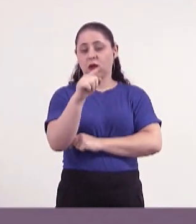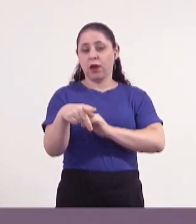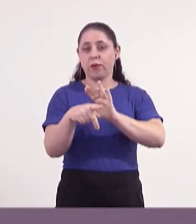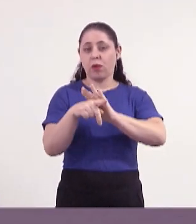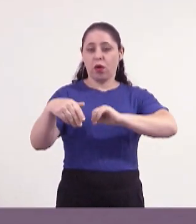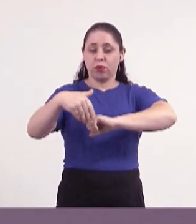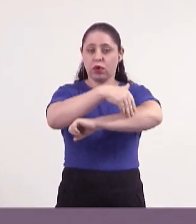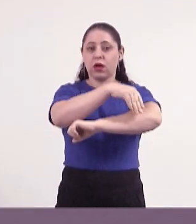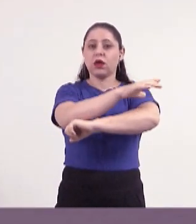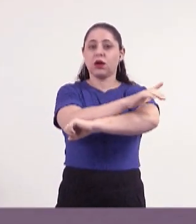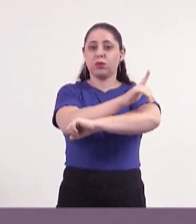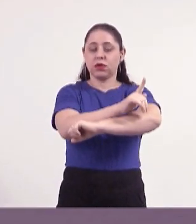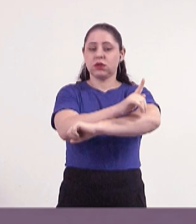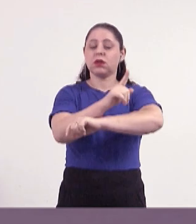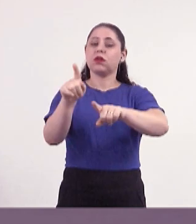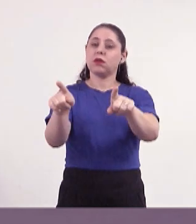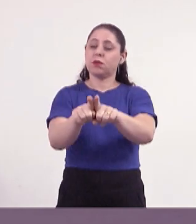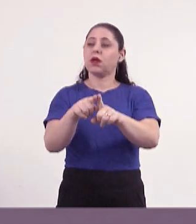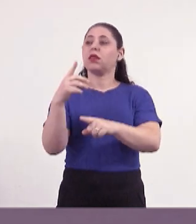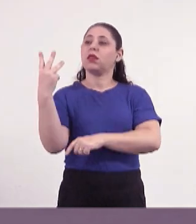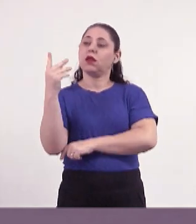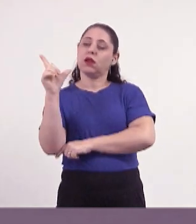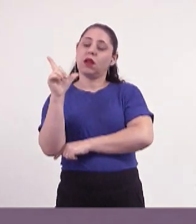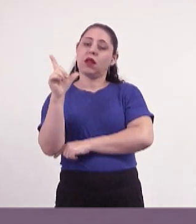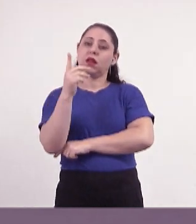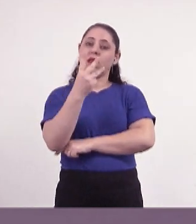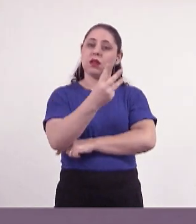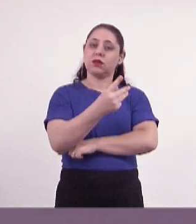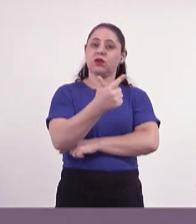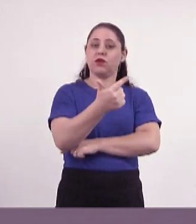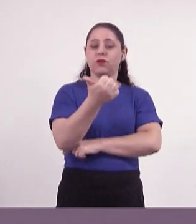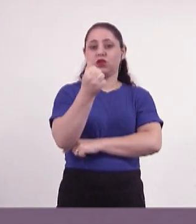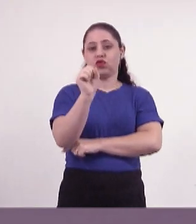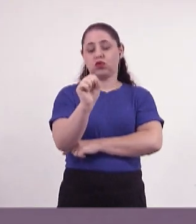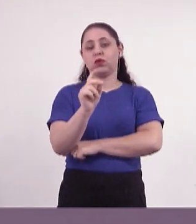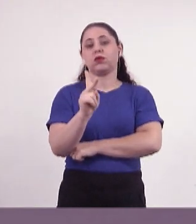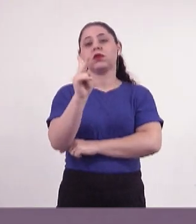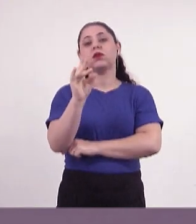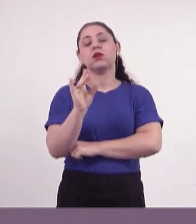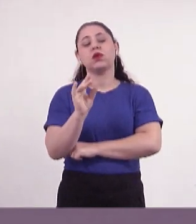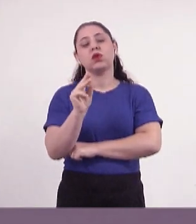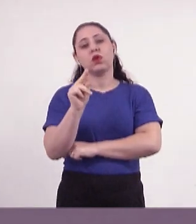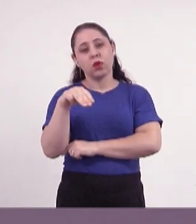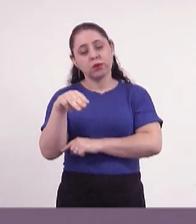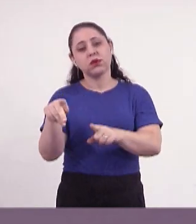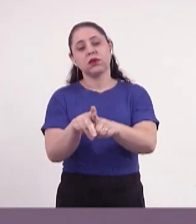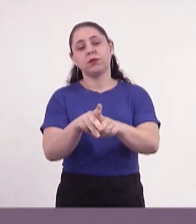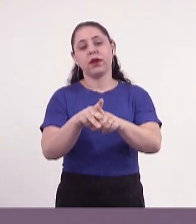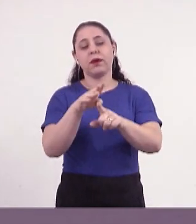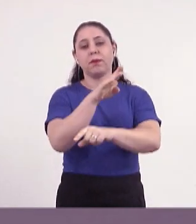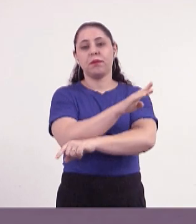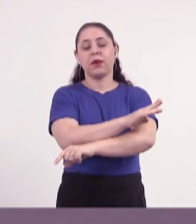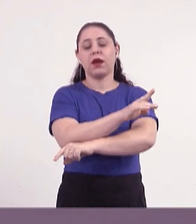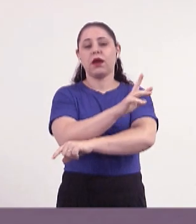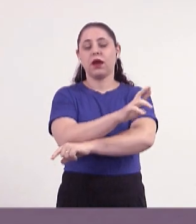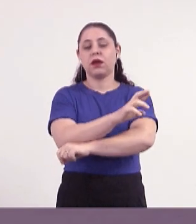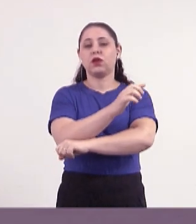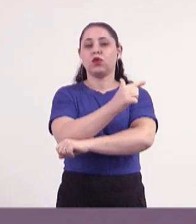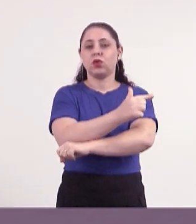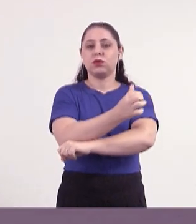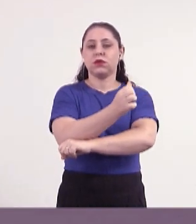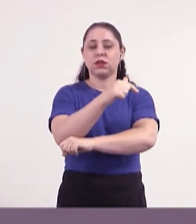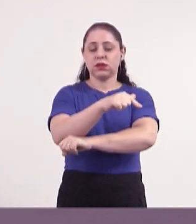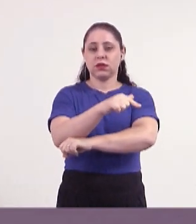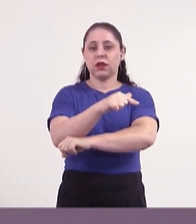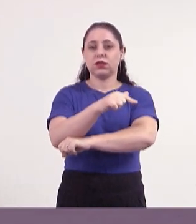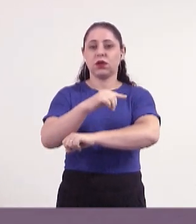O trecho entre Campo Grande e Três Lagoas, 328 quilômetros, e também a BR-267 de